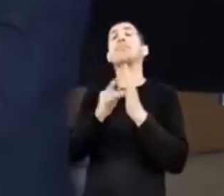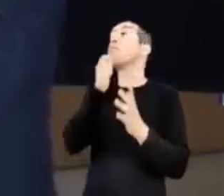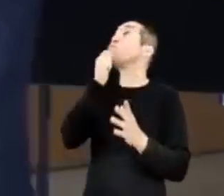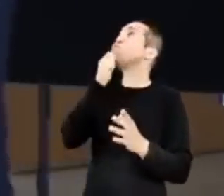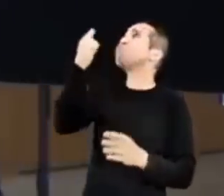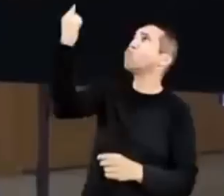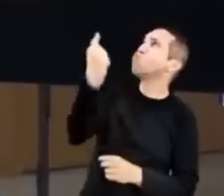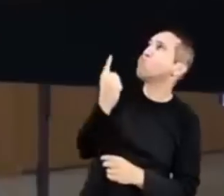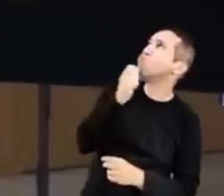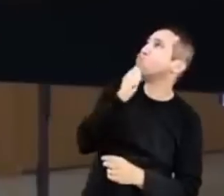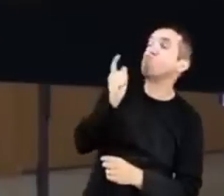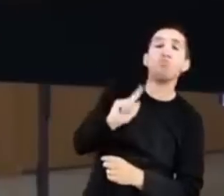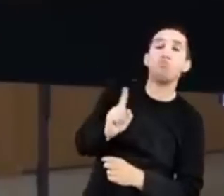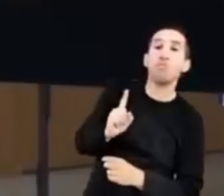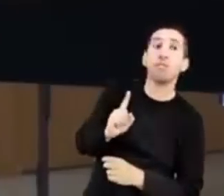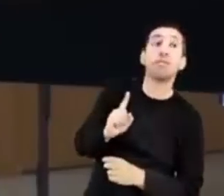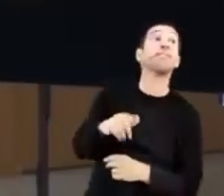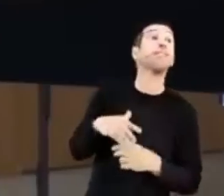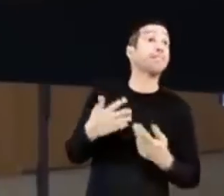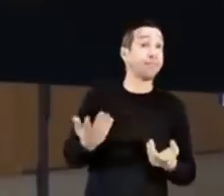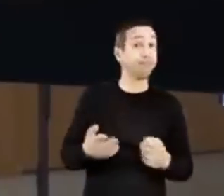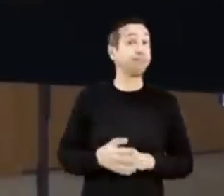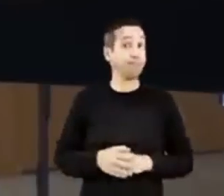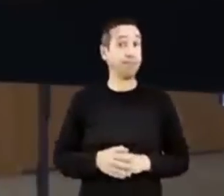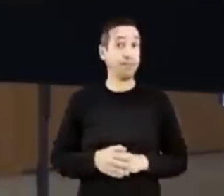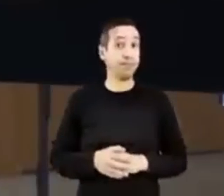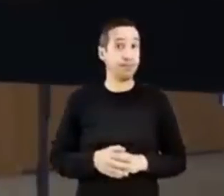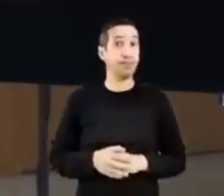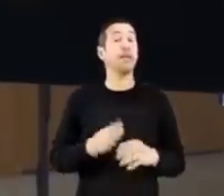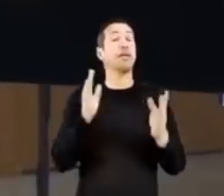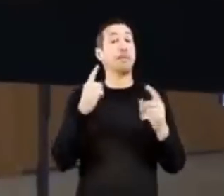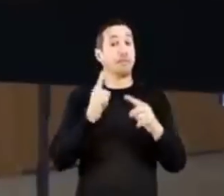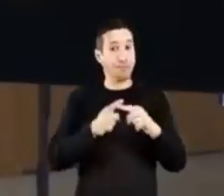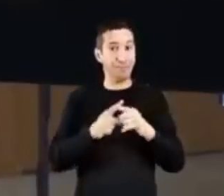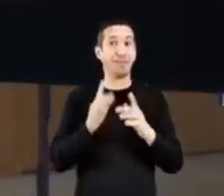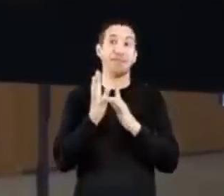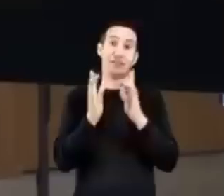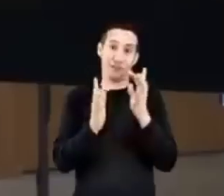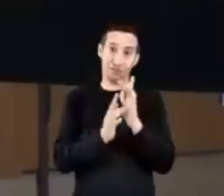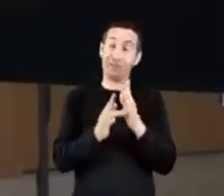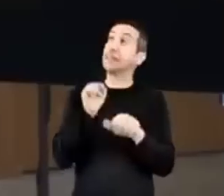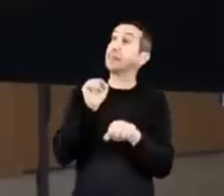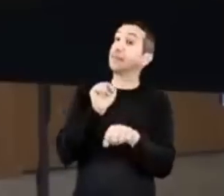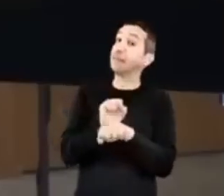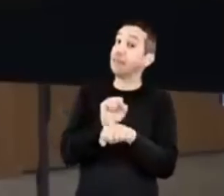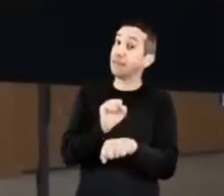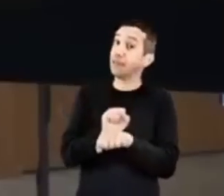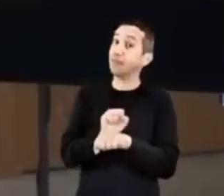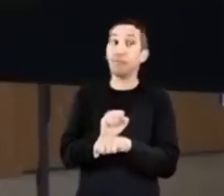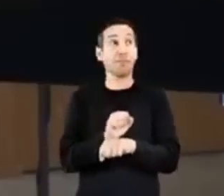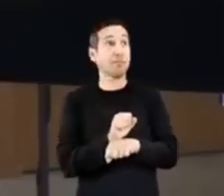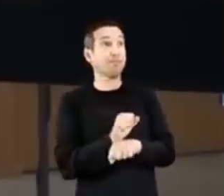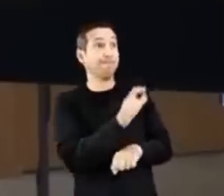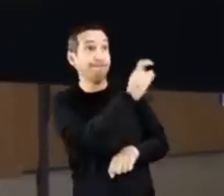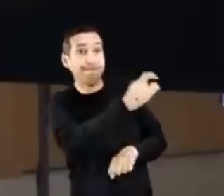é porque Jesus está esperando que mais pessoas tenham a oportunidade de tomar a